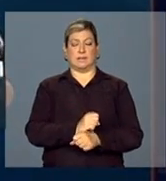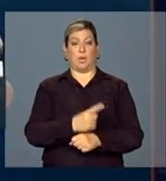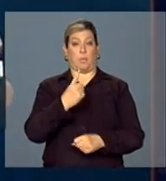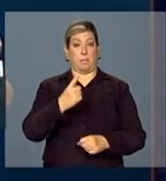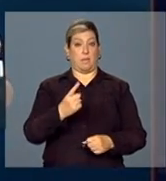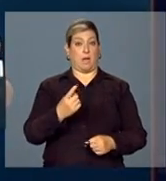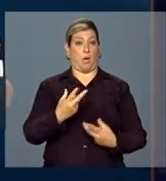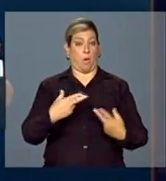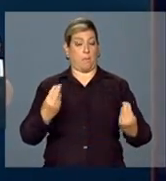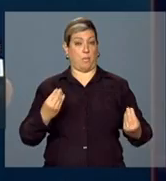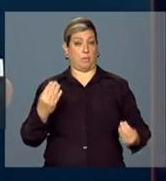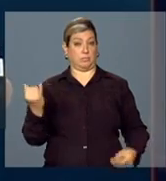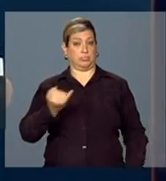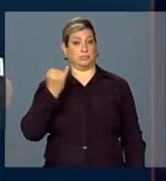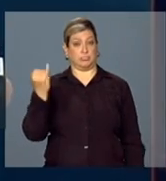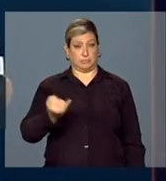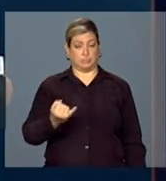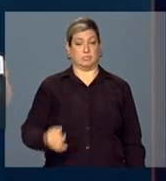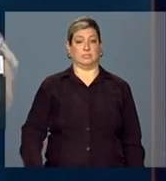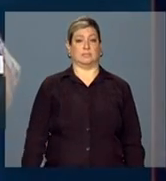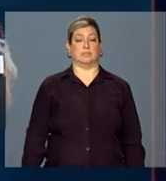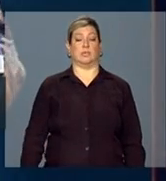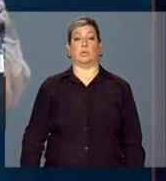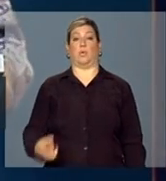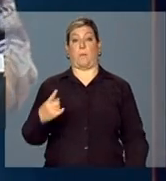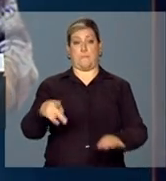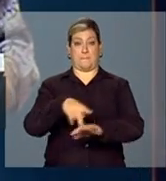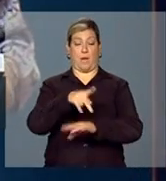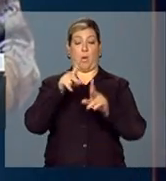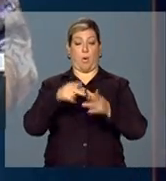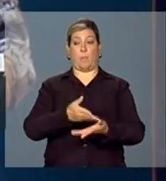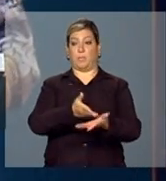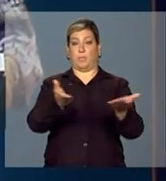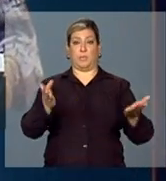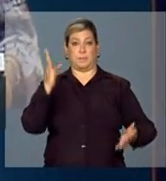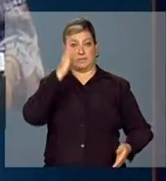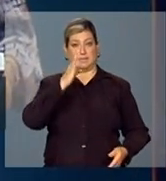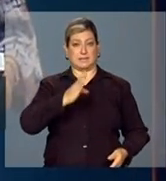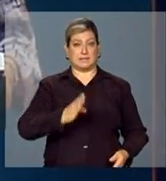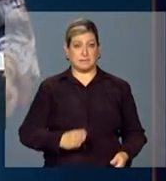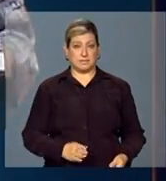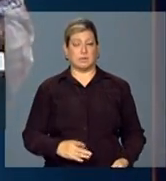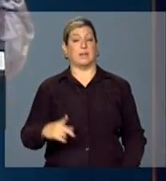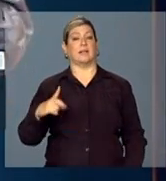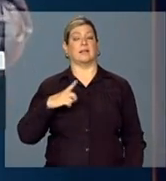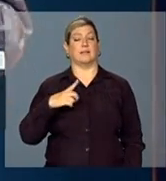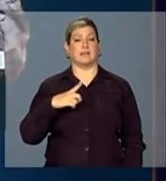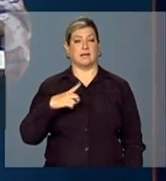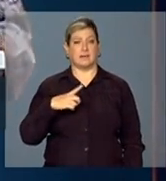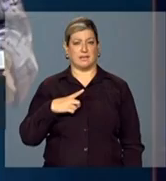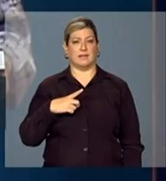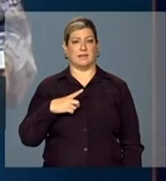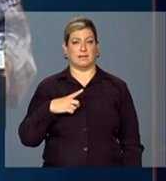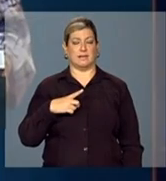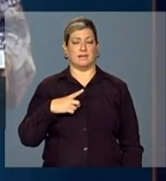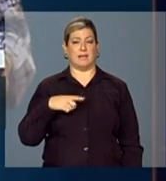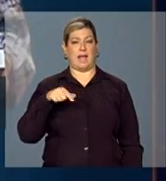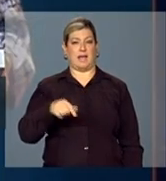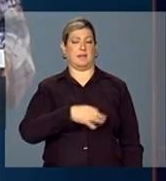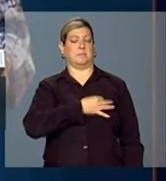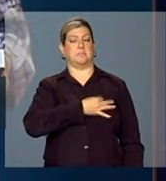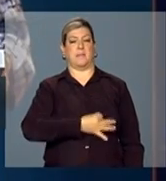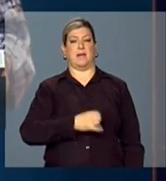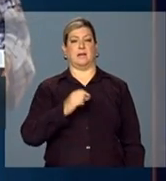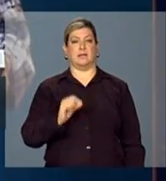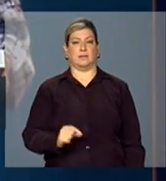grande relevância. Um país como o Brasil tem esse mérito de